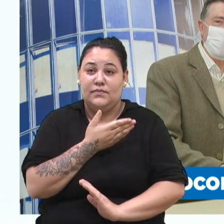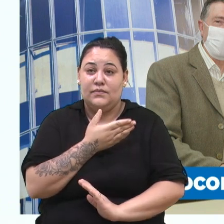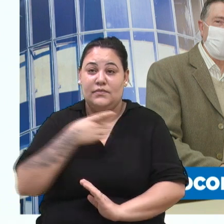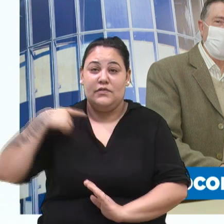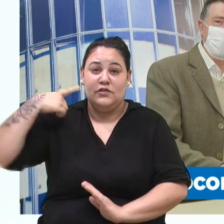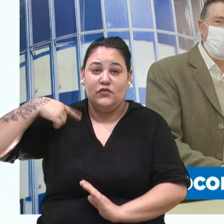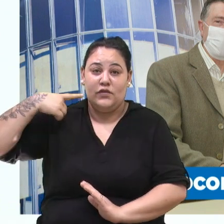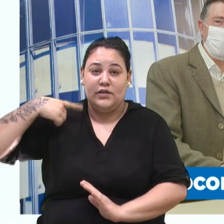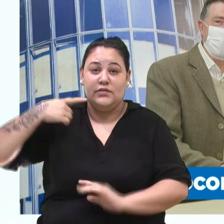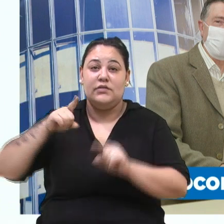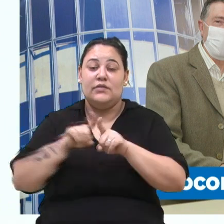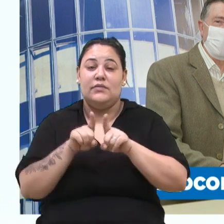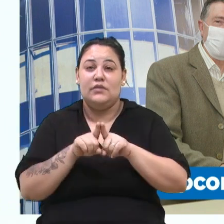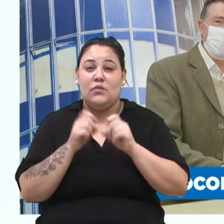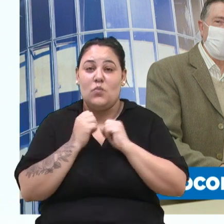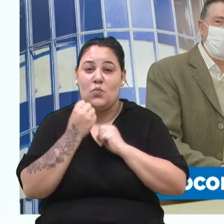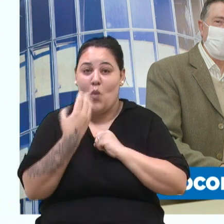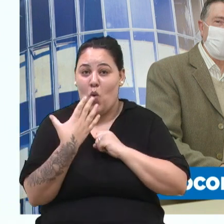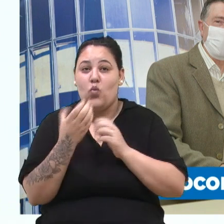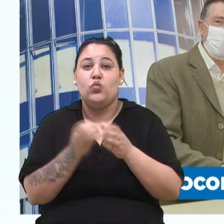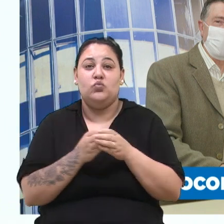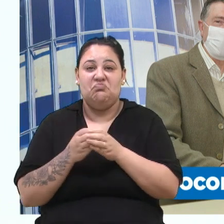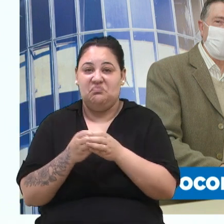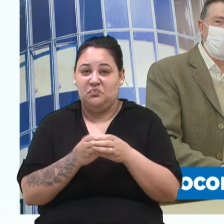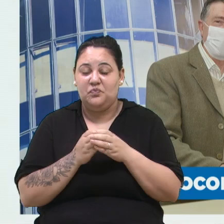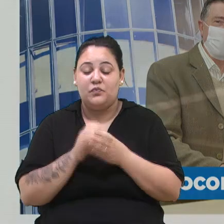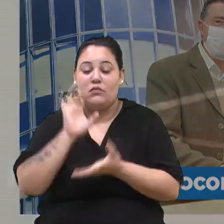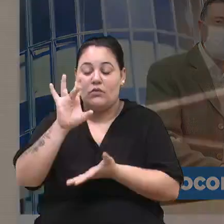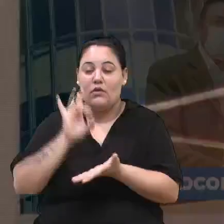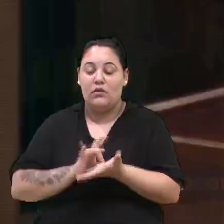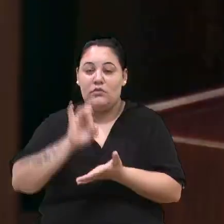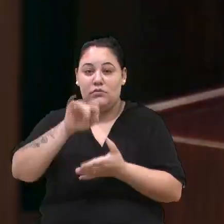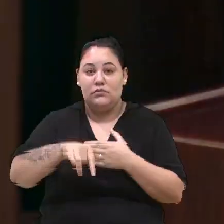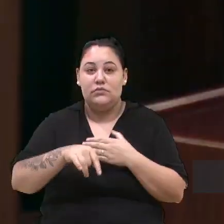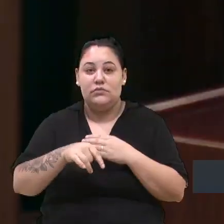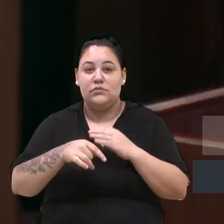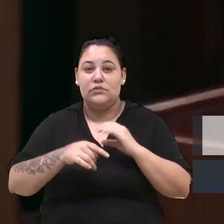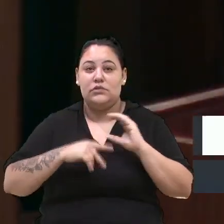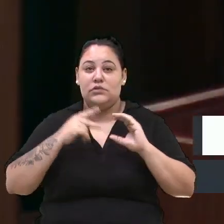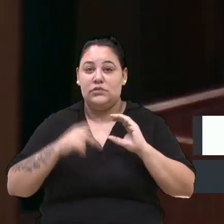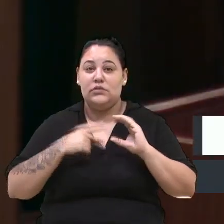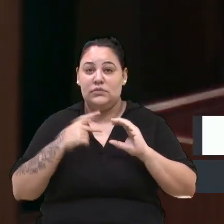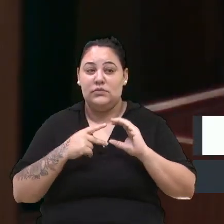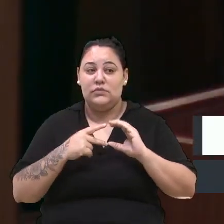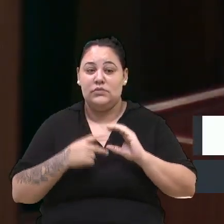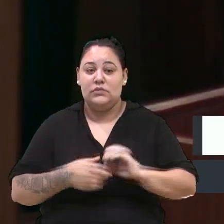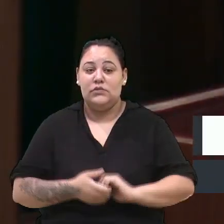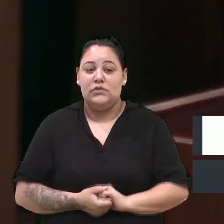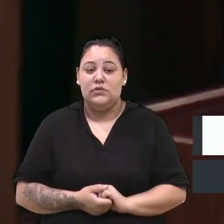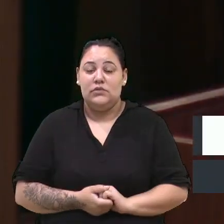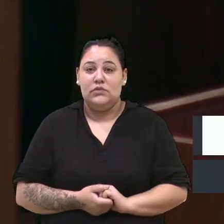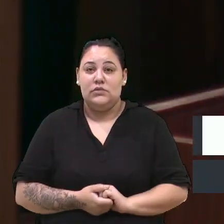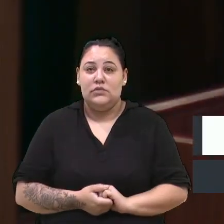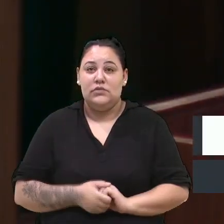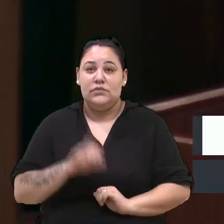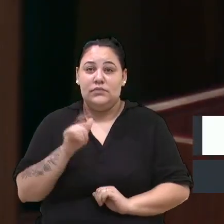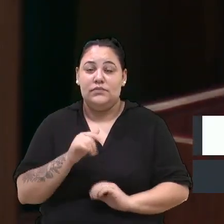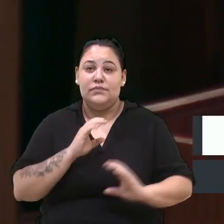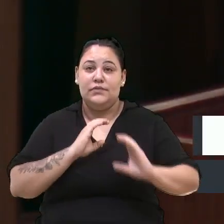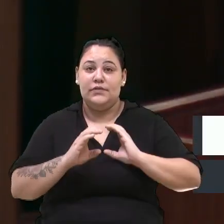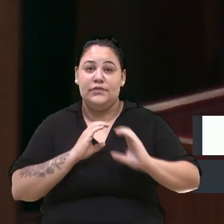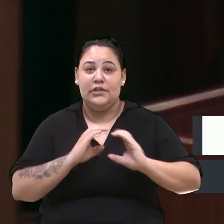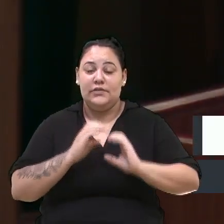advogados, uma boa equipe, protocolamos nessa casa, logo o prefeito nos comunicou o